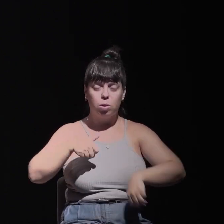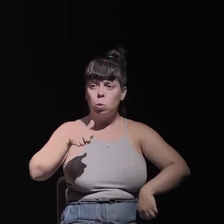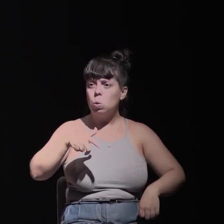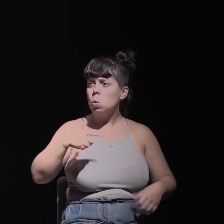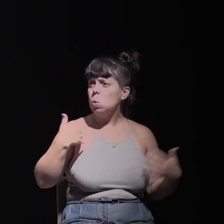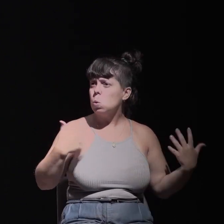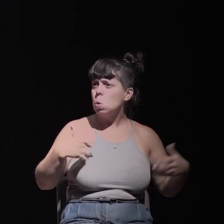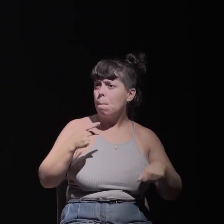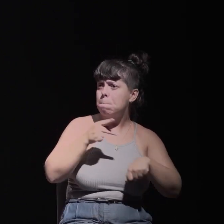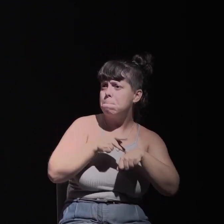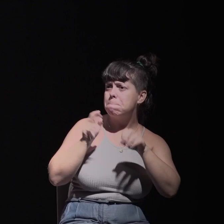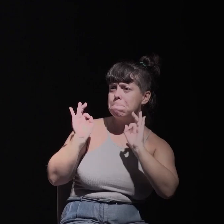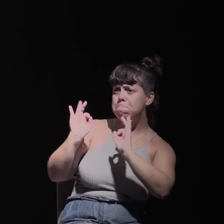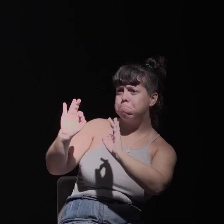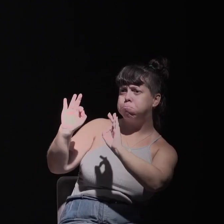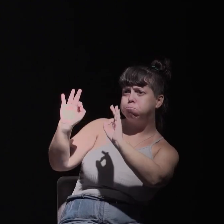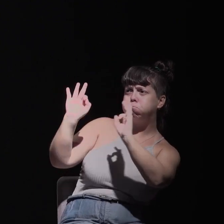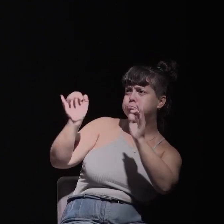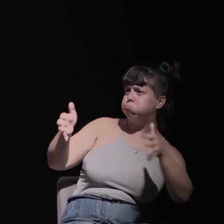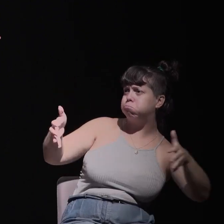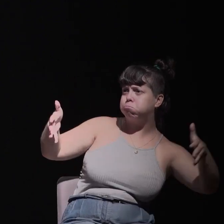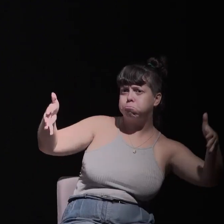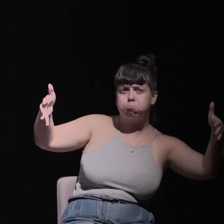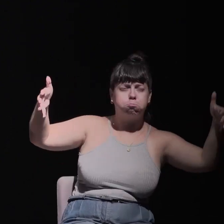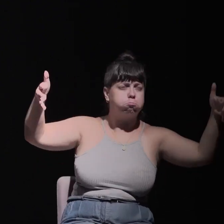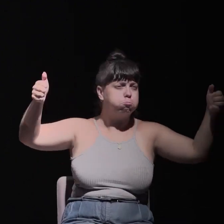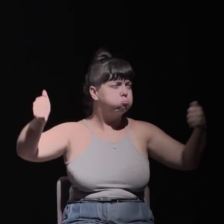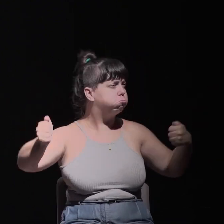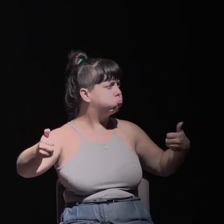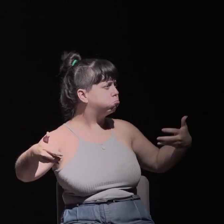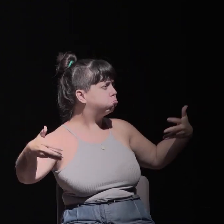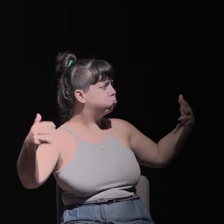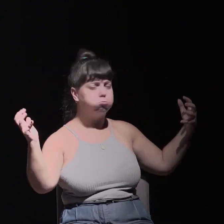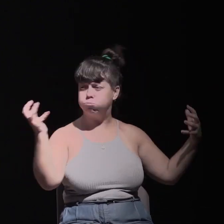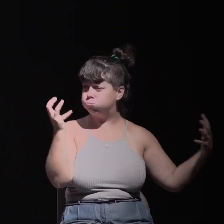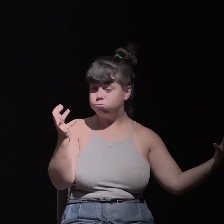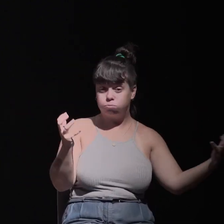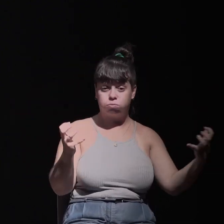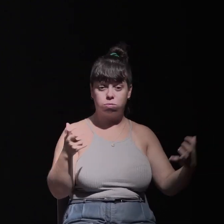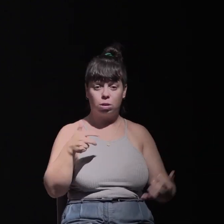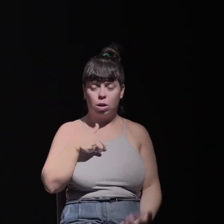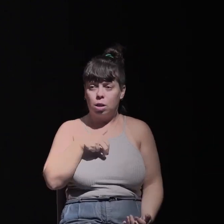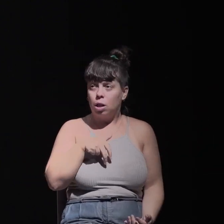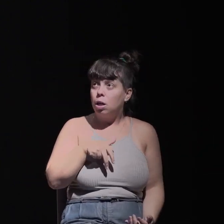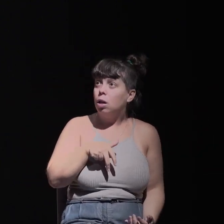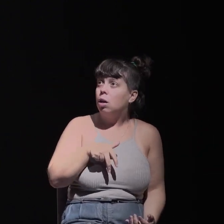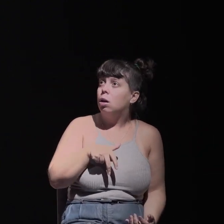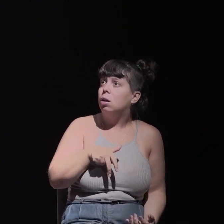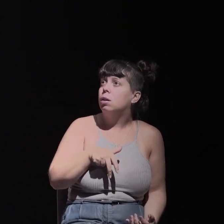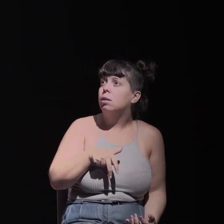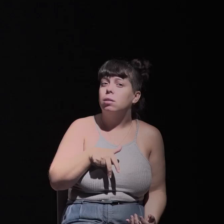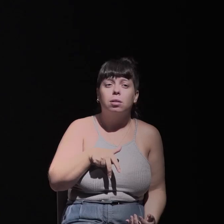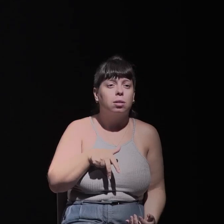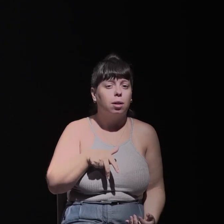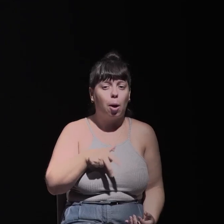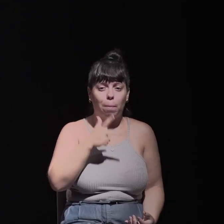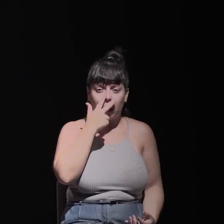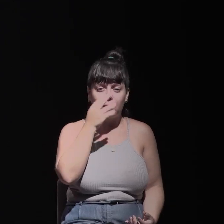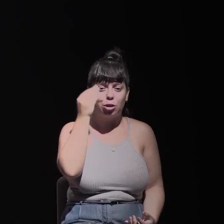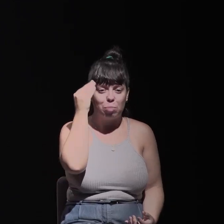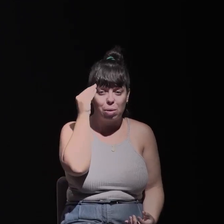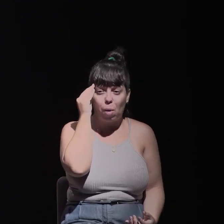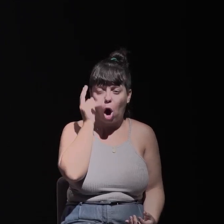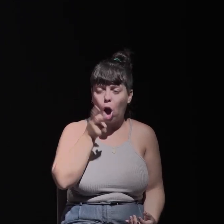mármore todo, toda aquela pompa e tudo mais, faz com que a gente atribua ou continue usando a